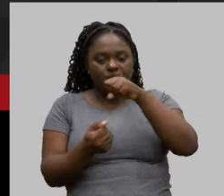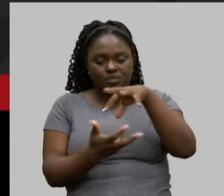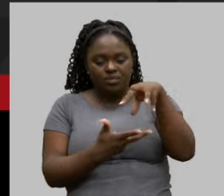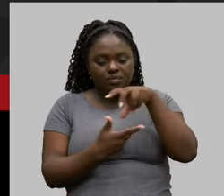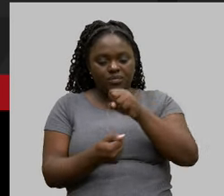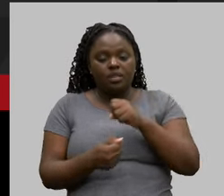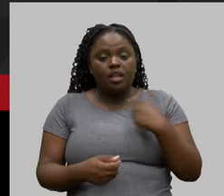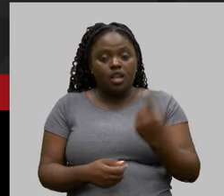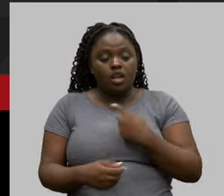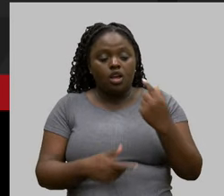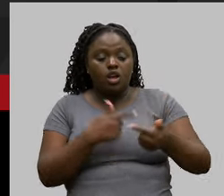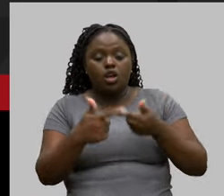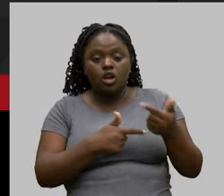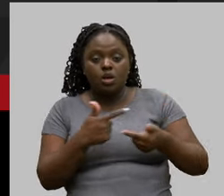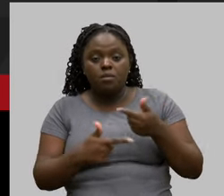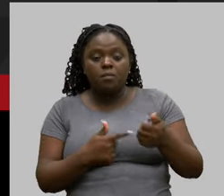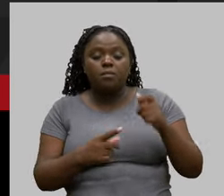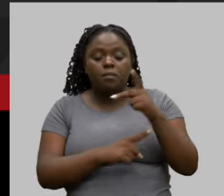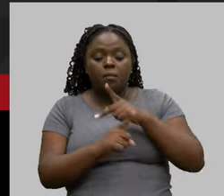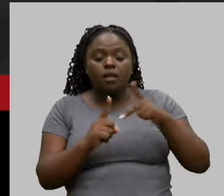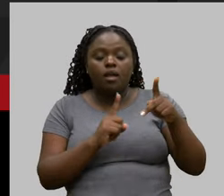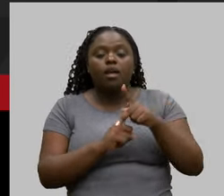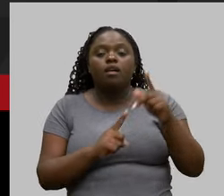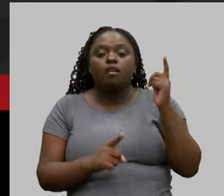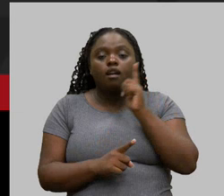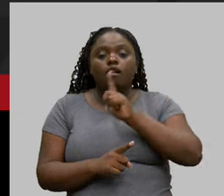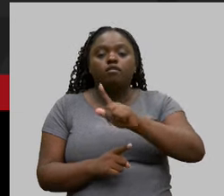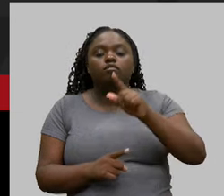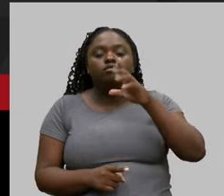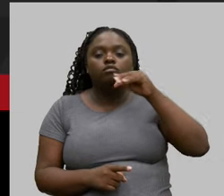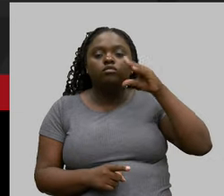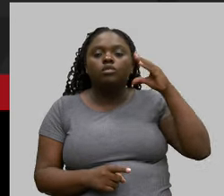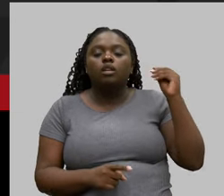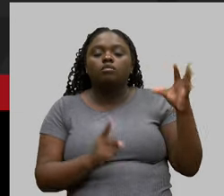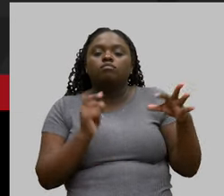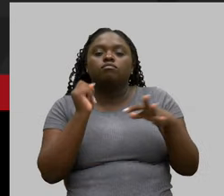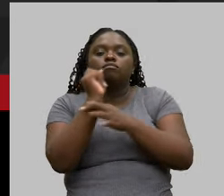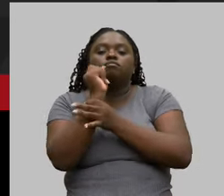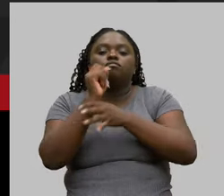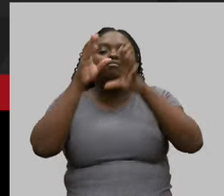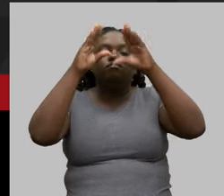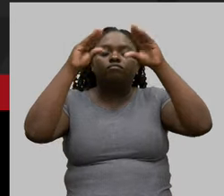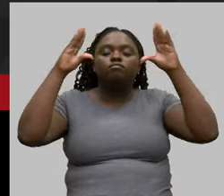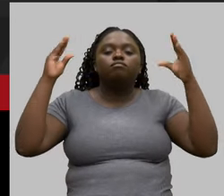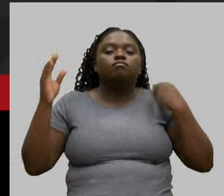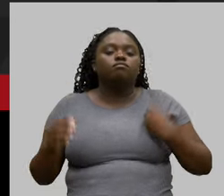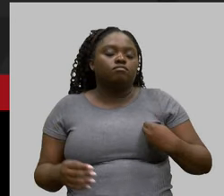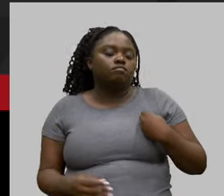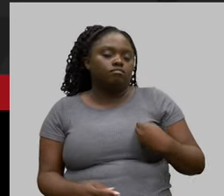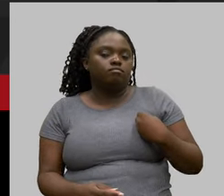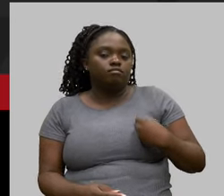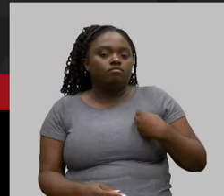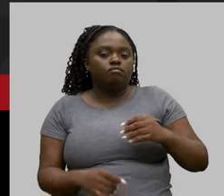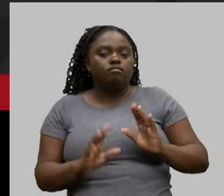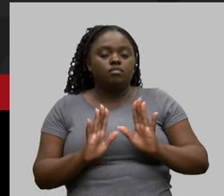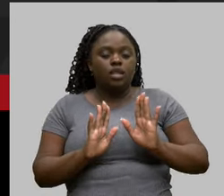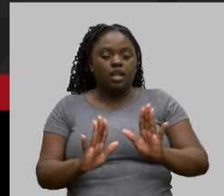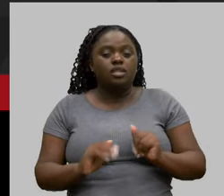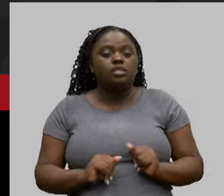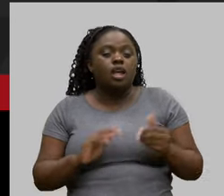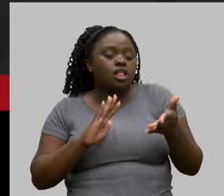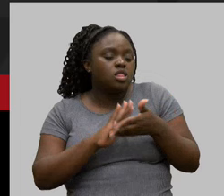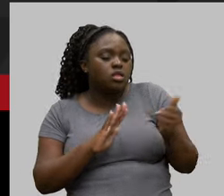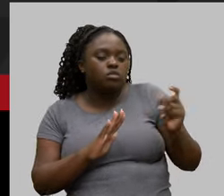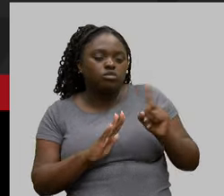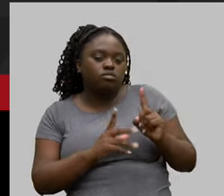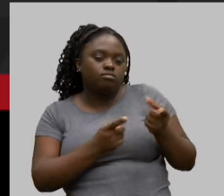previdência que Garanta ao servidor segurança e tranquilidade ao longo da vida mas sem comprometer o orçamento público e a